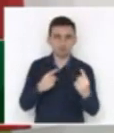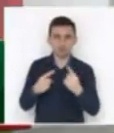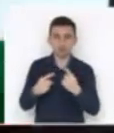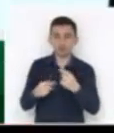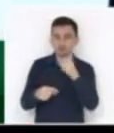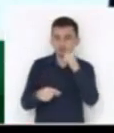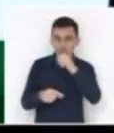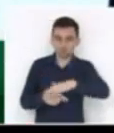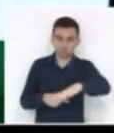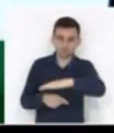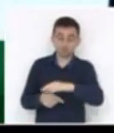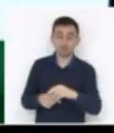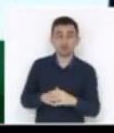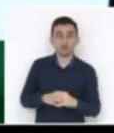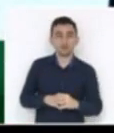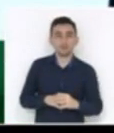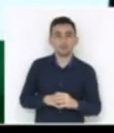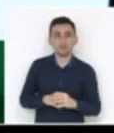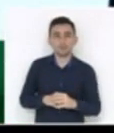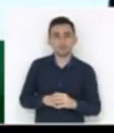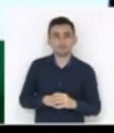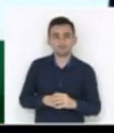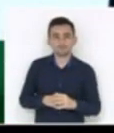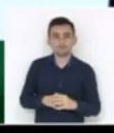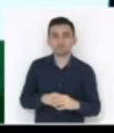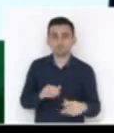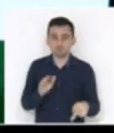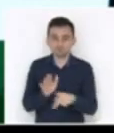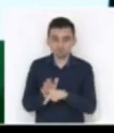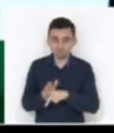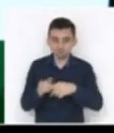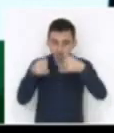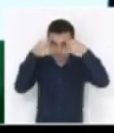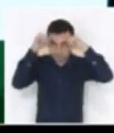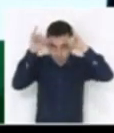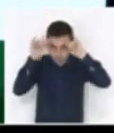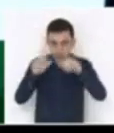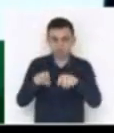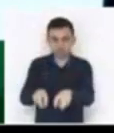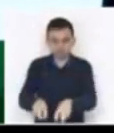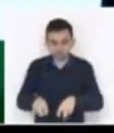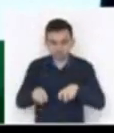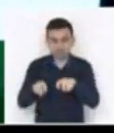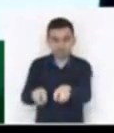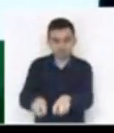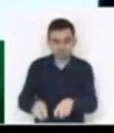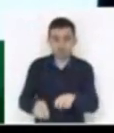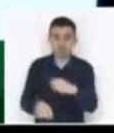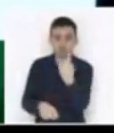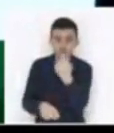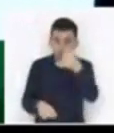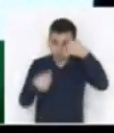mulheres. A junta de boi arava a terra até que um dos animais cai.